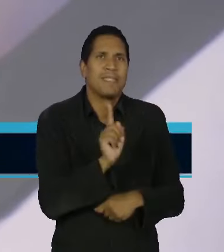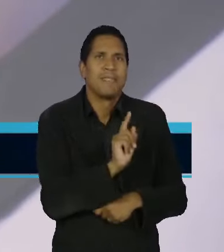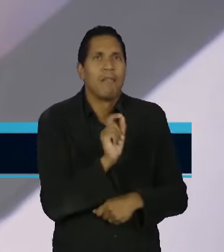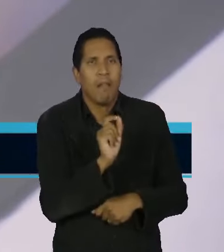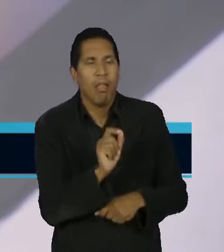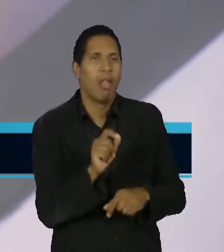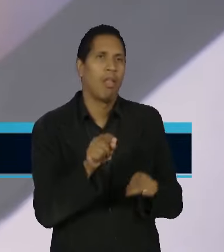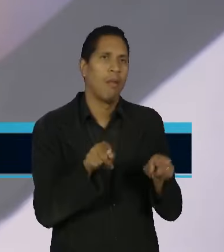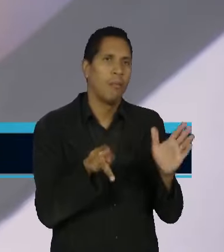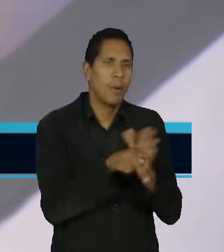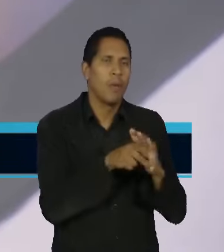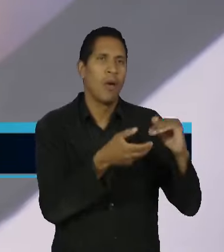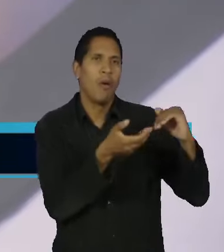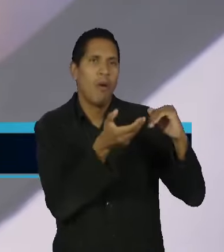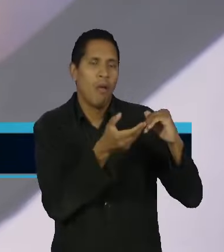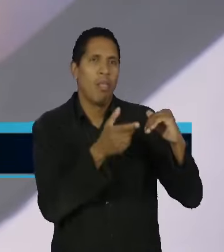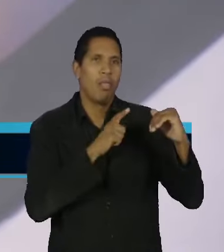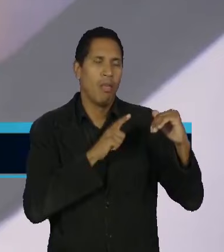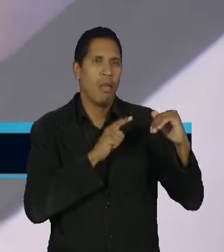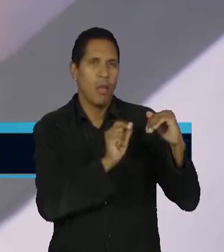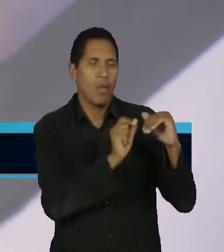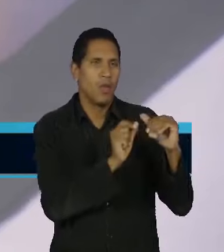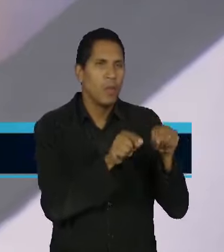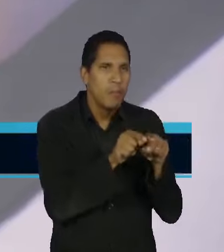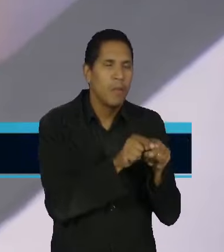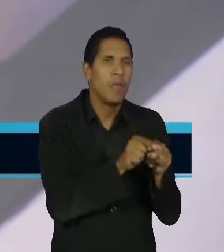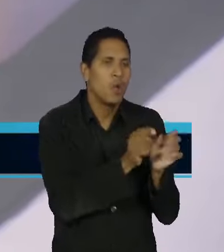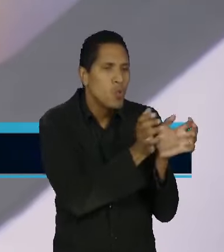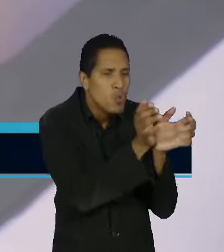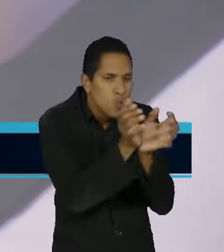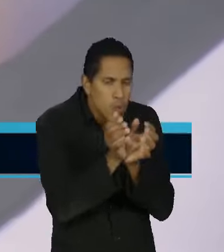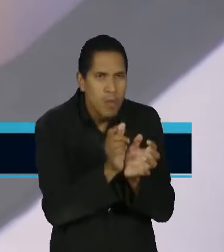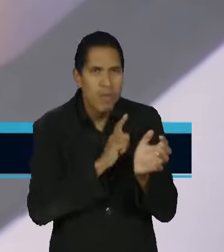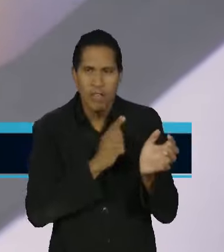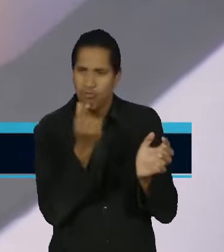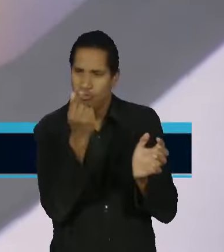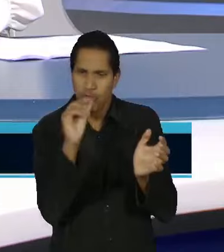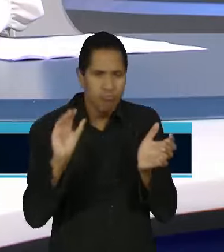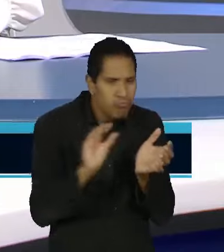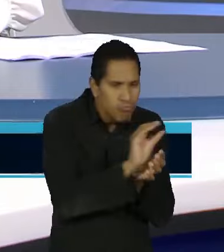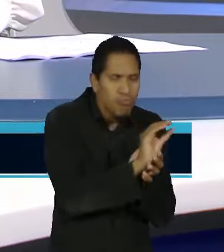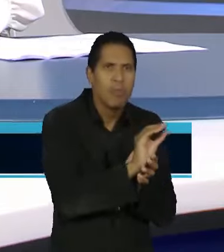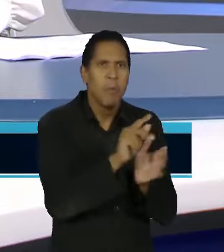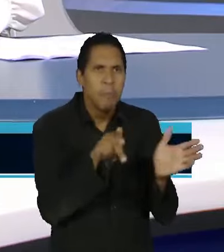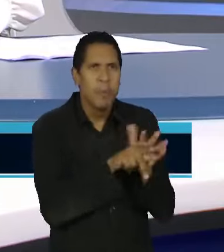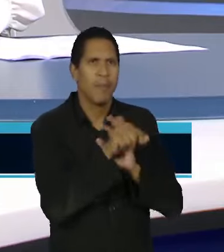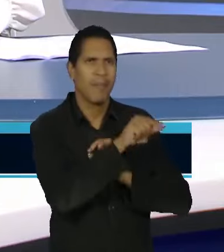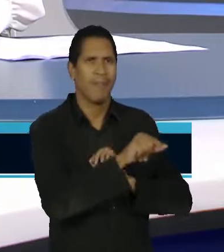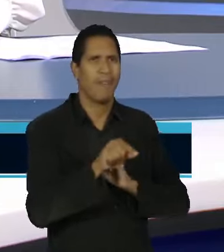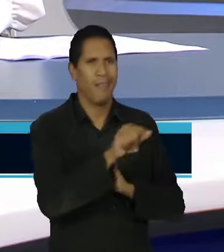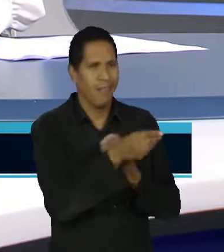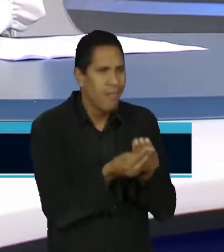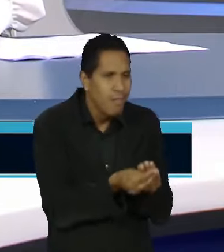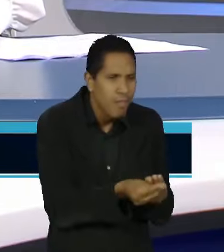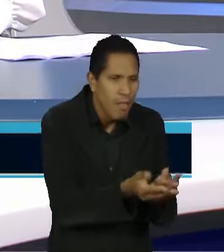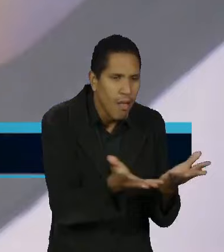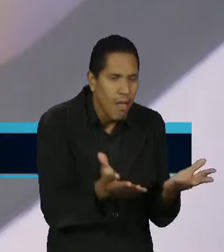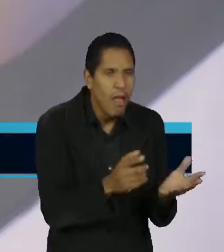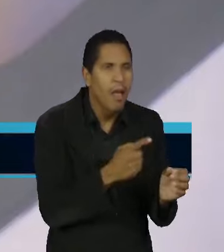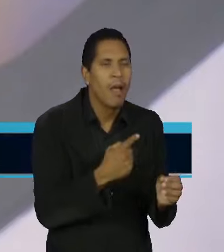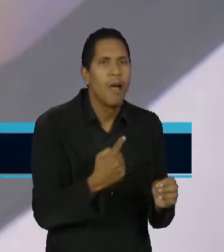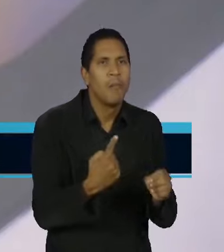congresso terem verbas especiais terem um orçamento especial especial para destinar pros seus pros seus